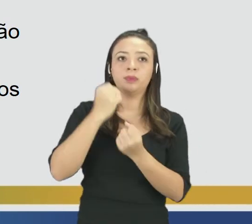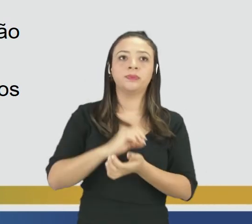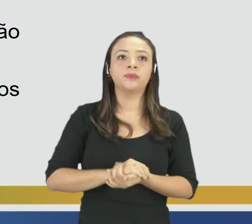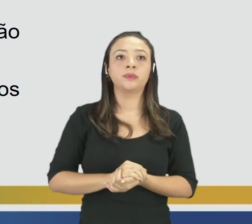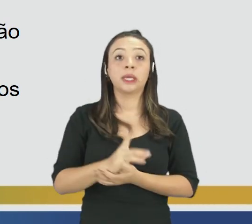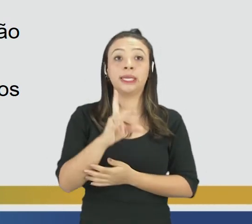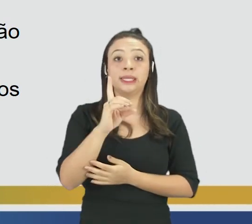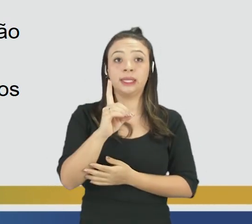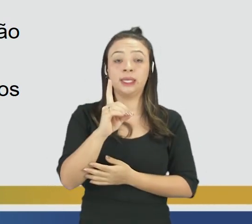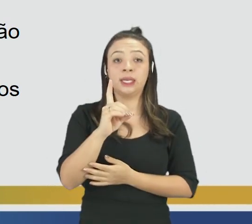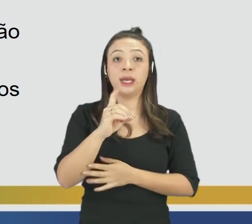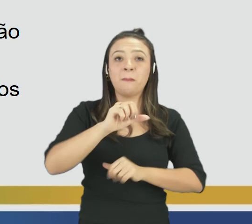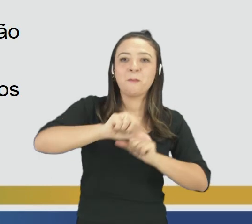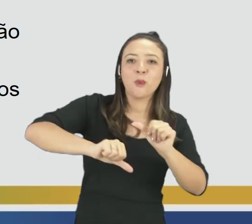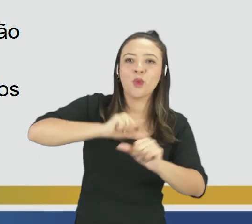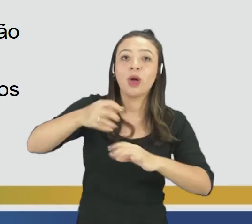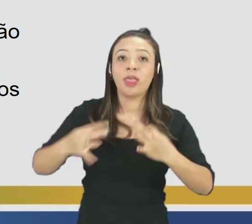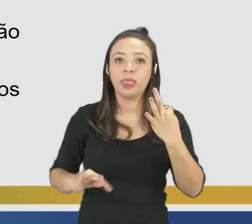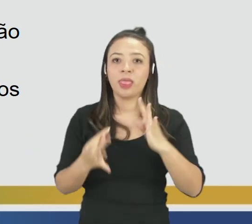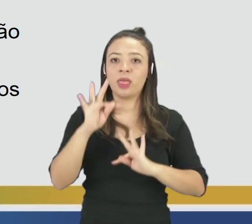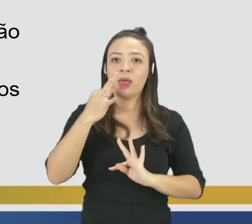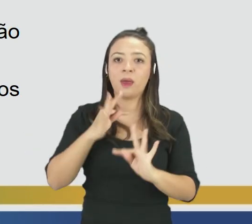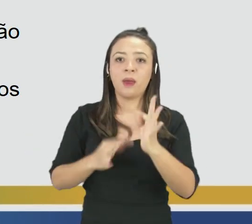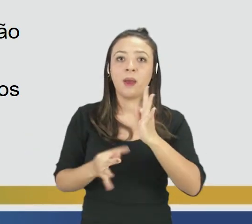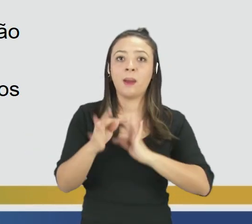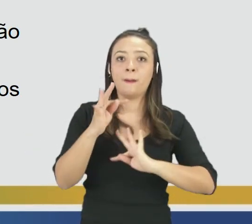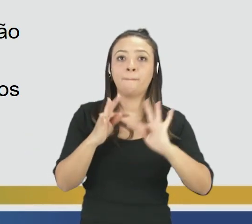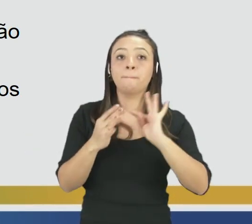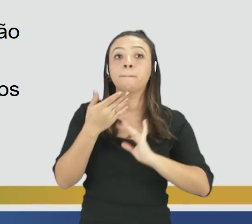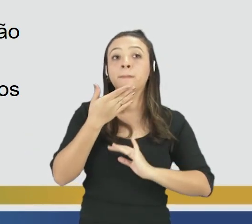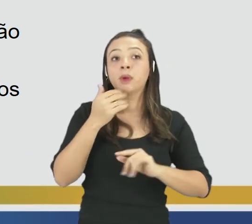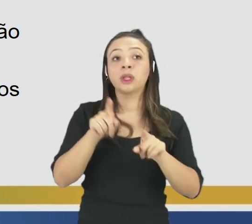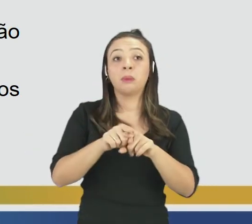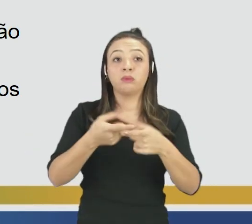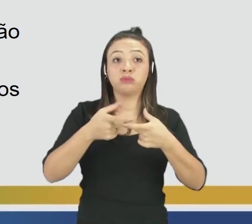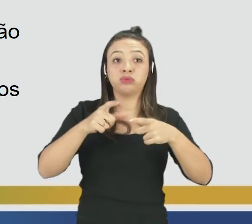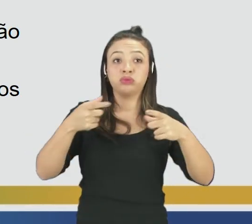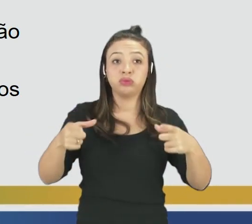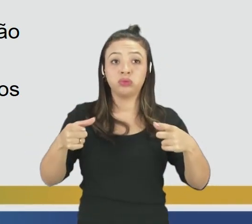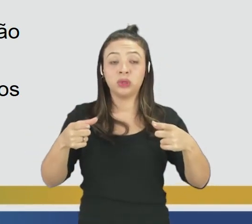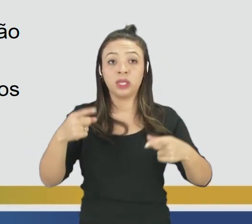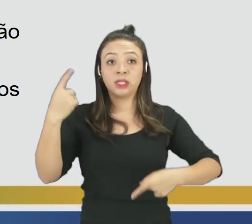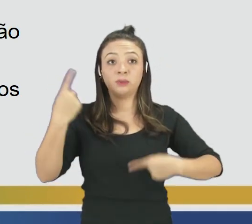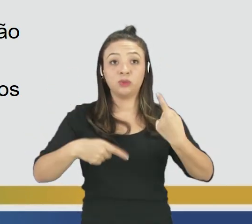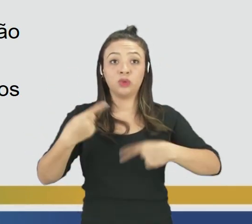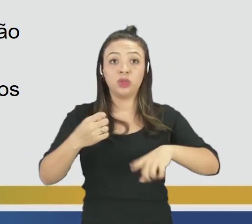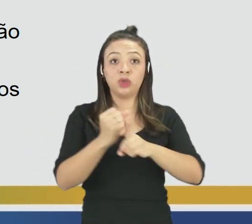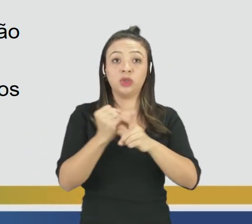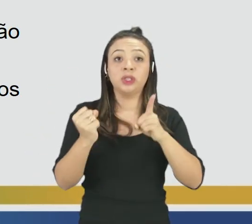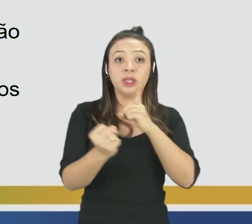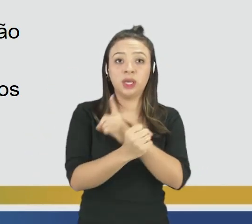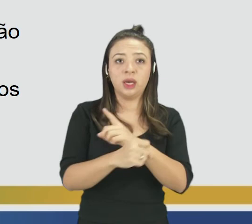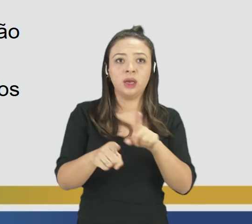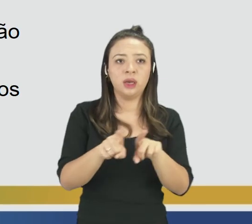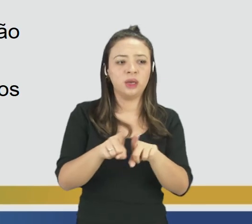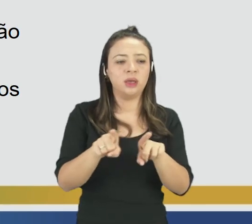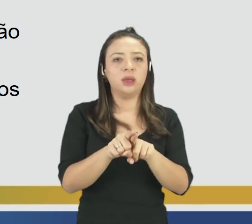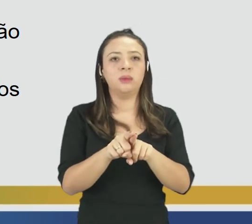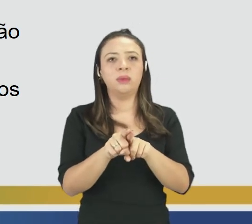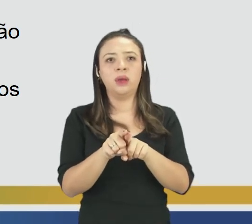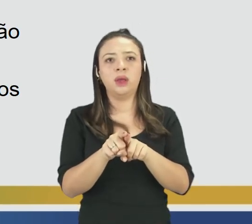tecnológica com a garantia da Ampliação de políticas sociais e direitos trabalhistas